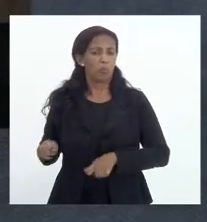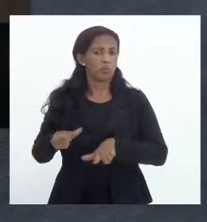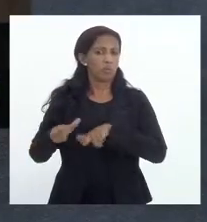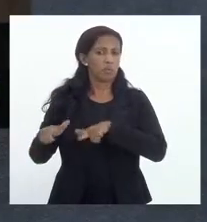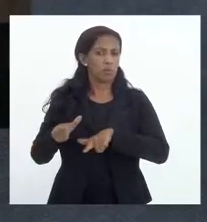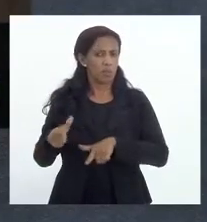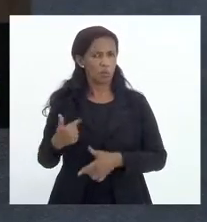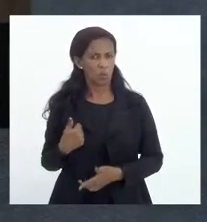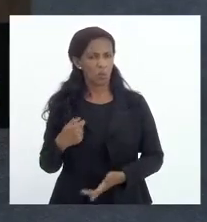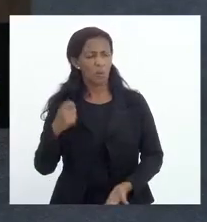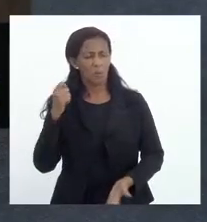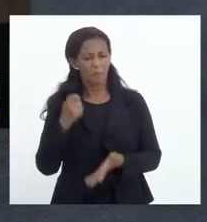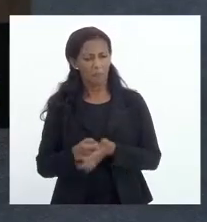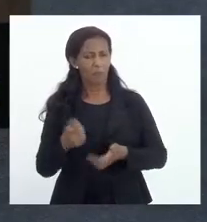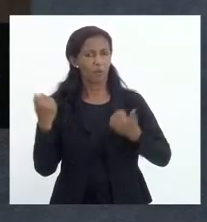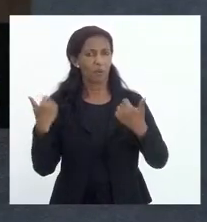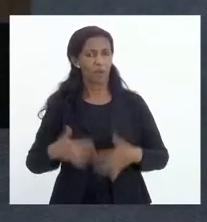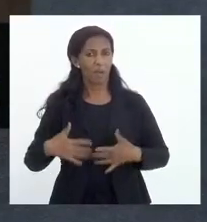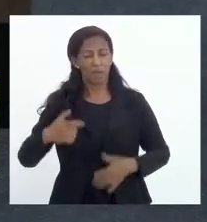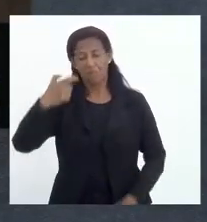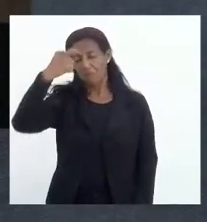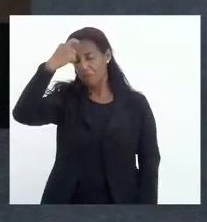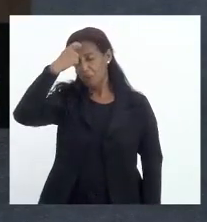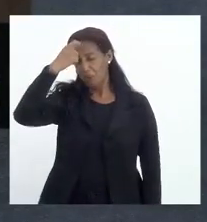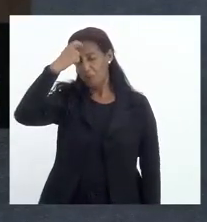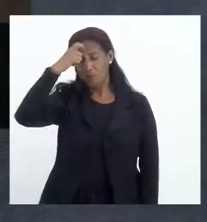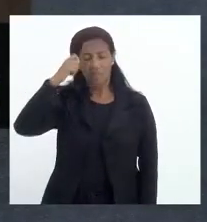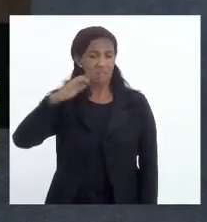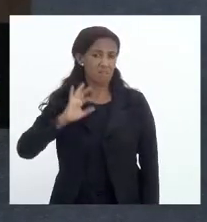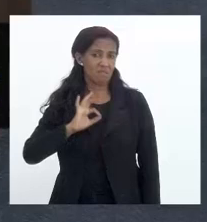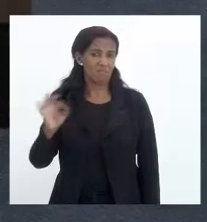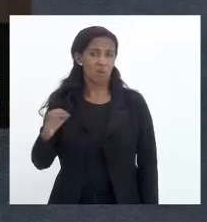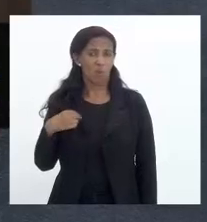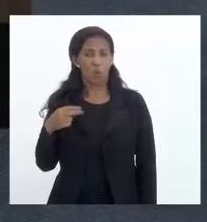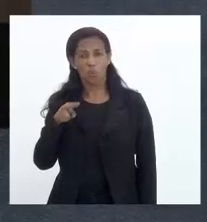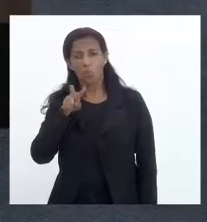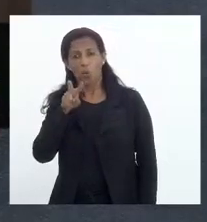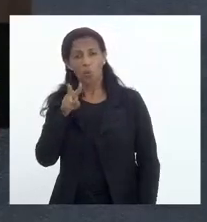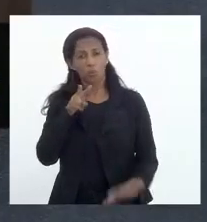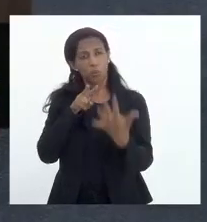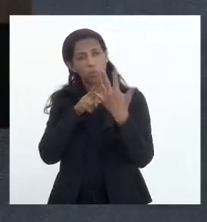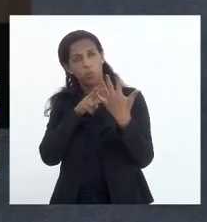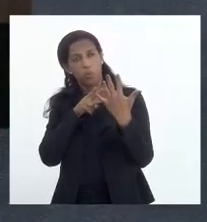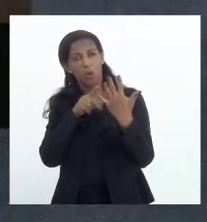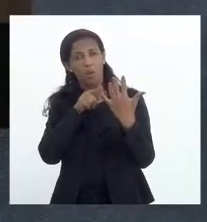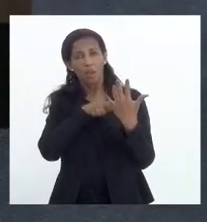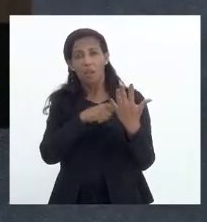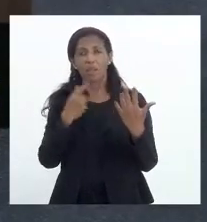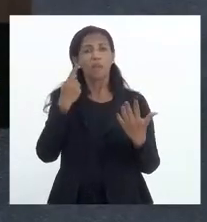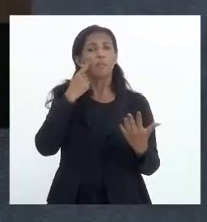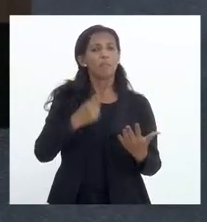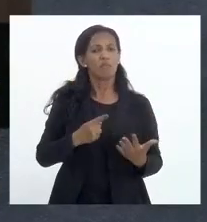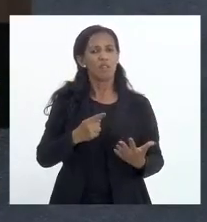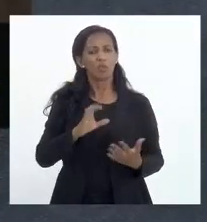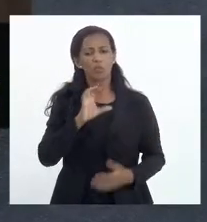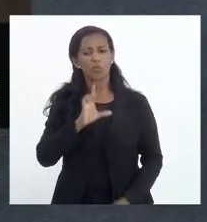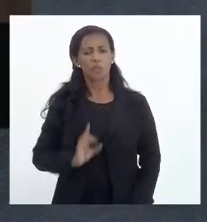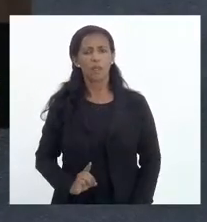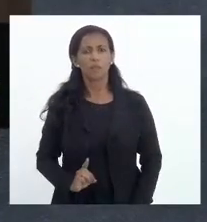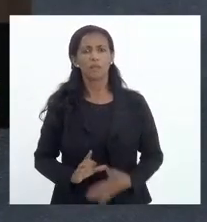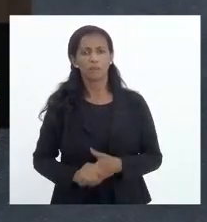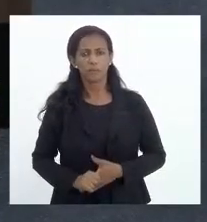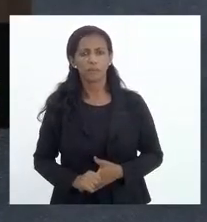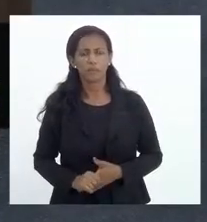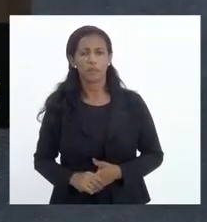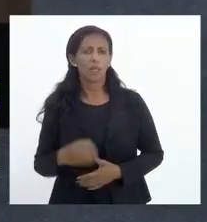acabo também pagando um preço, mas a minha consciência é que vale quando eu me olho diante do espelho e me vejo como cidadão.